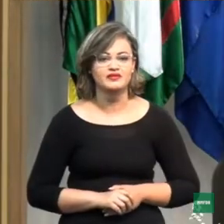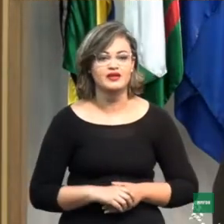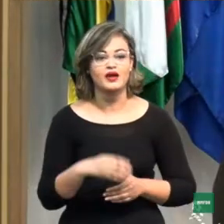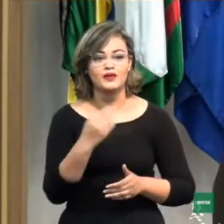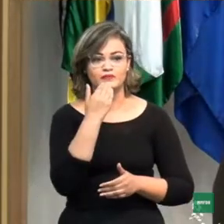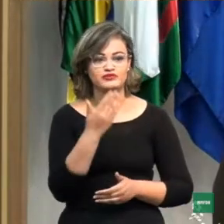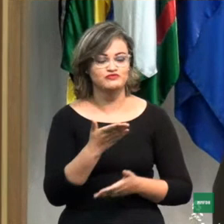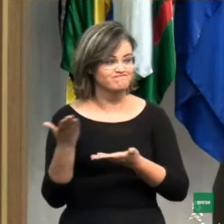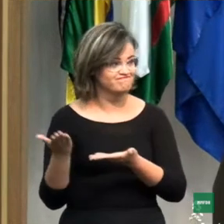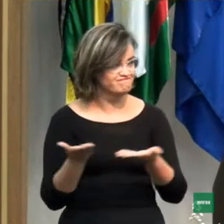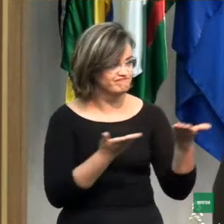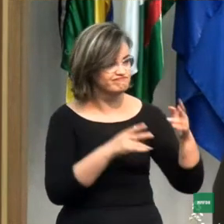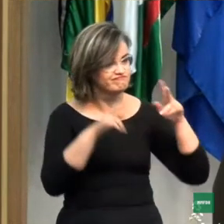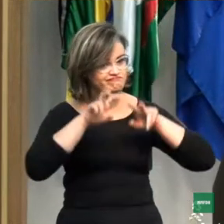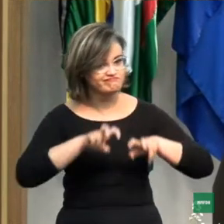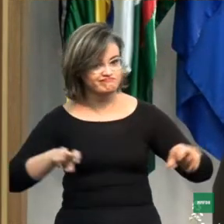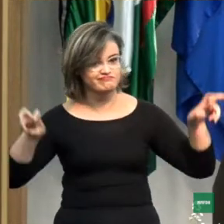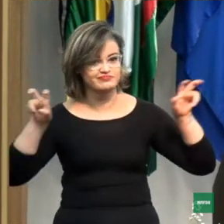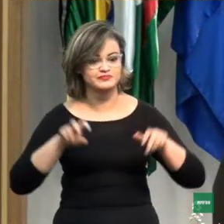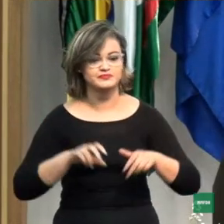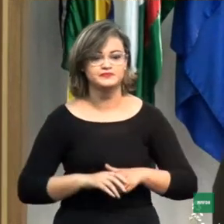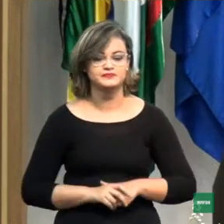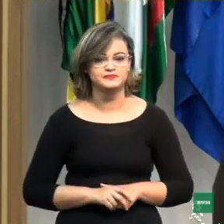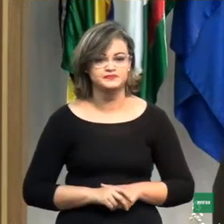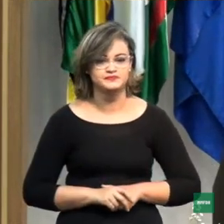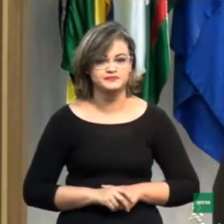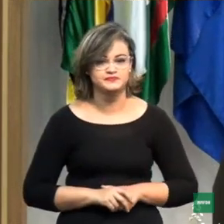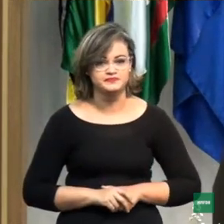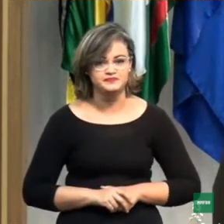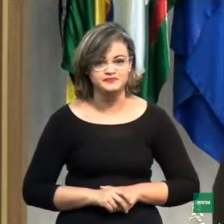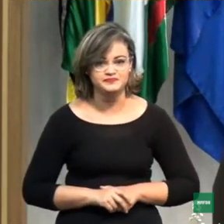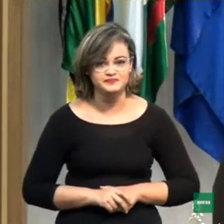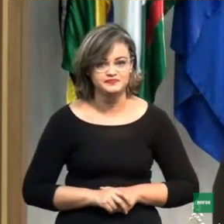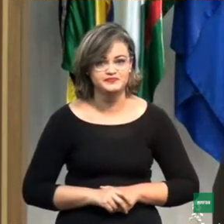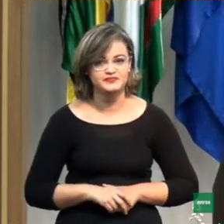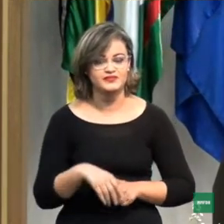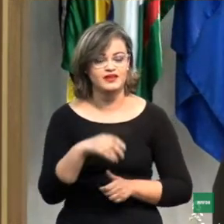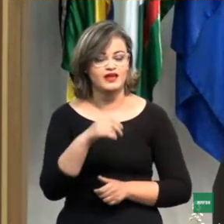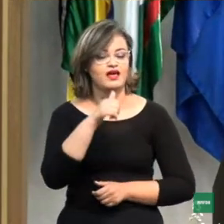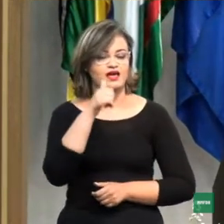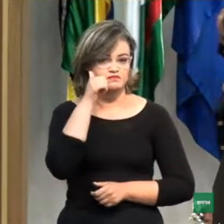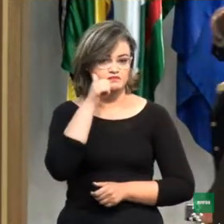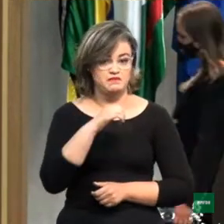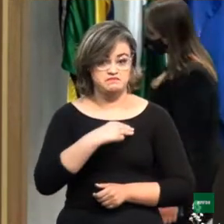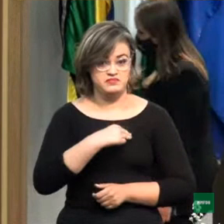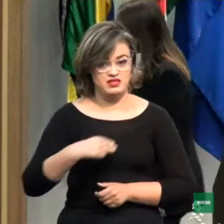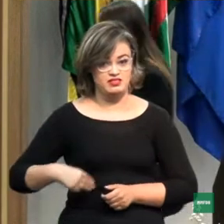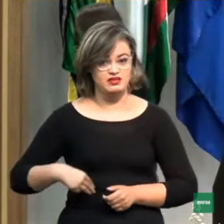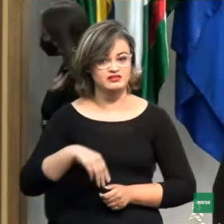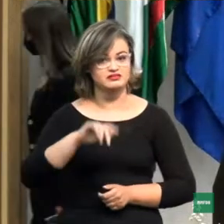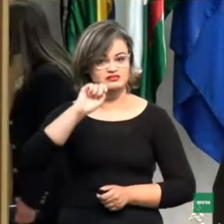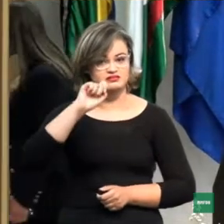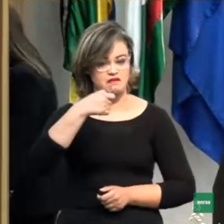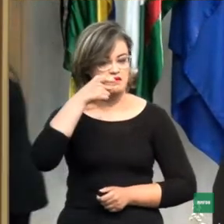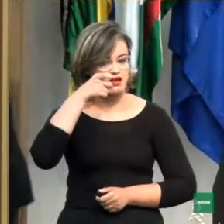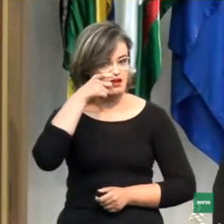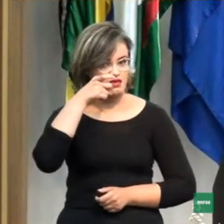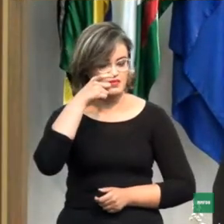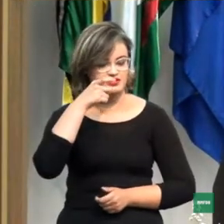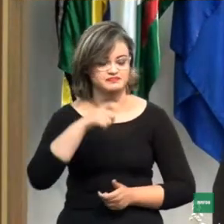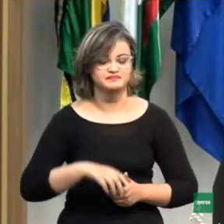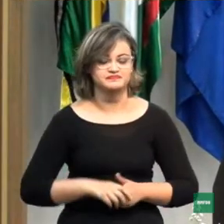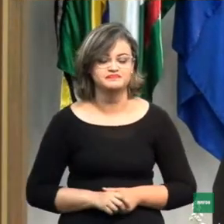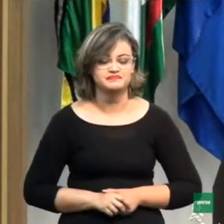autoridades para comporem a mesa de honra: a ministra de Estado da Mulher, da Família e dos Direitos Humanos, Damares